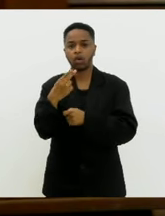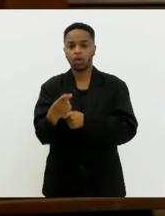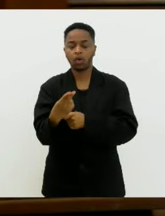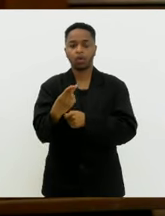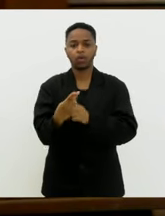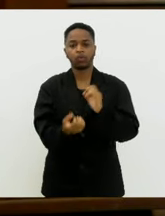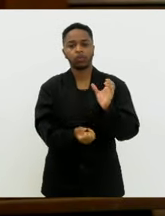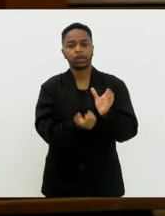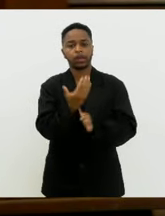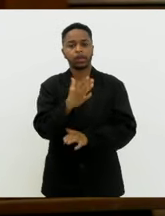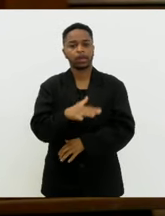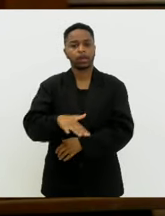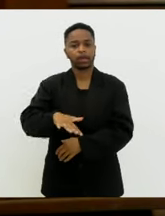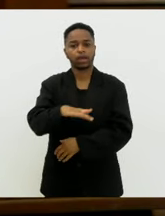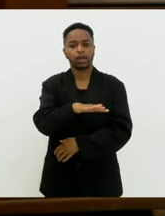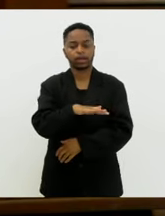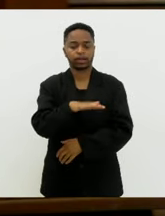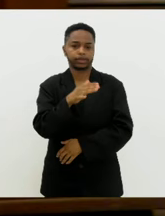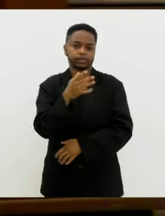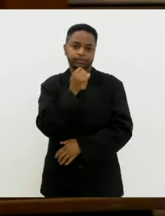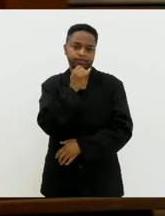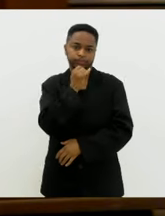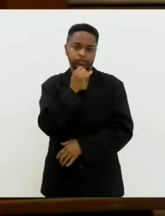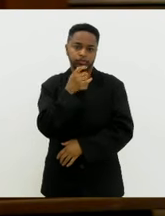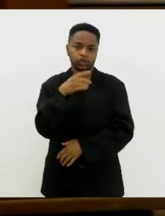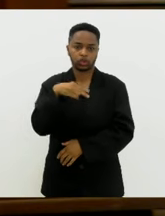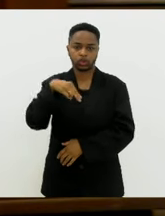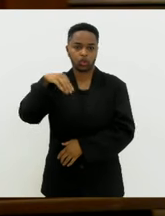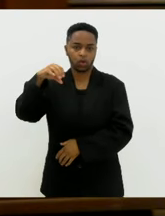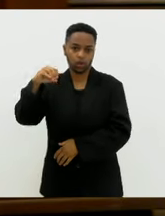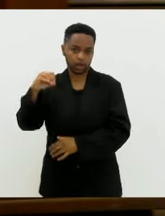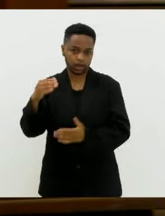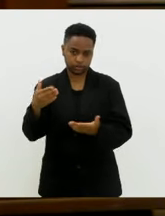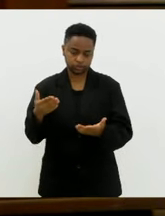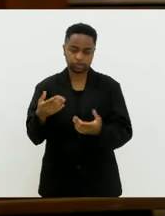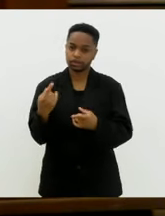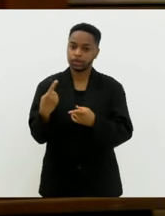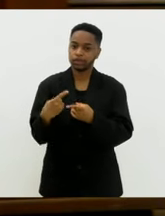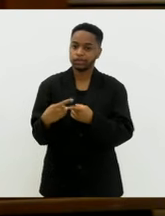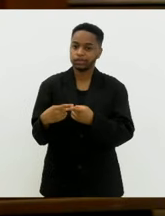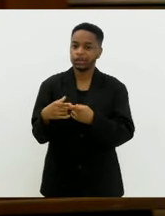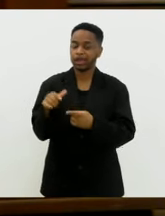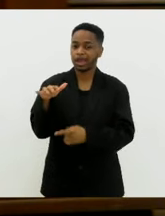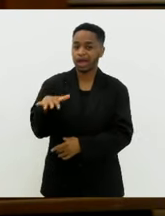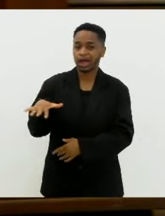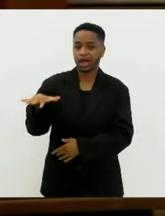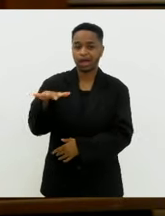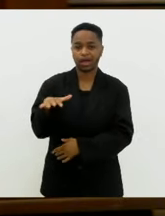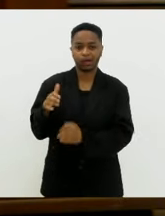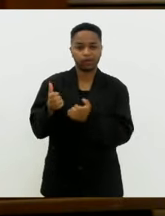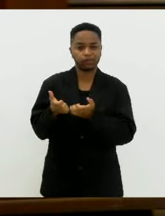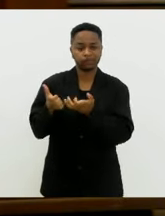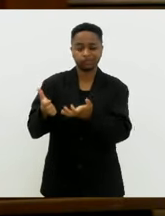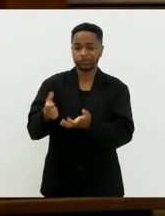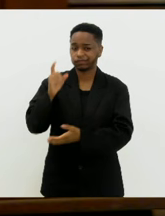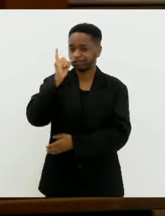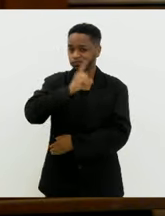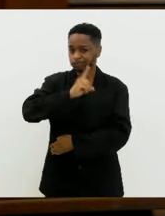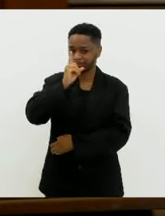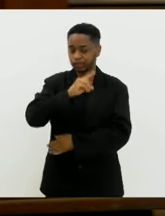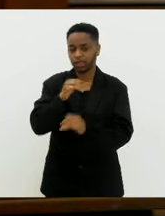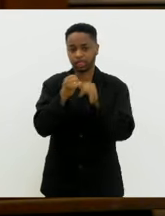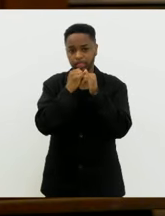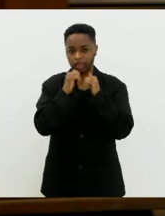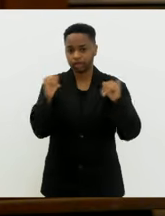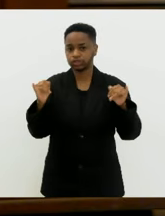em regiões como a região noroeste, por exemplo, que é muito mal servida pelos